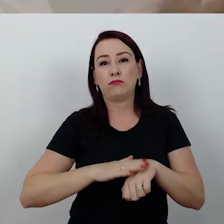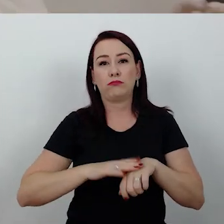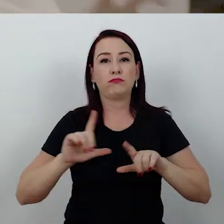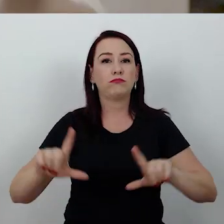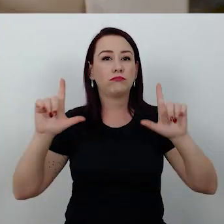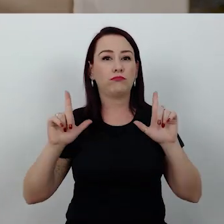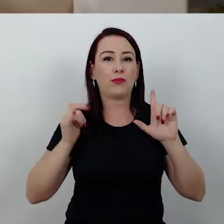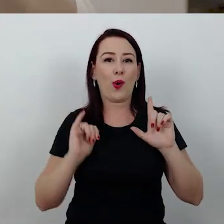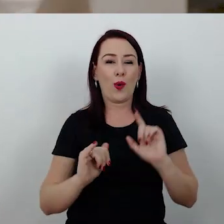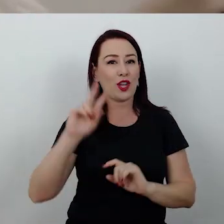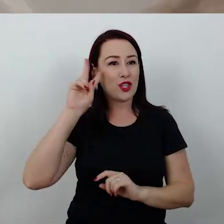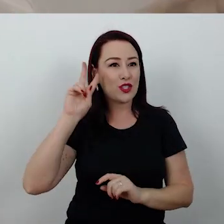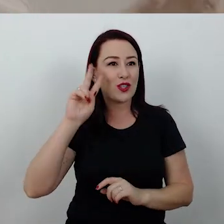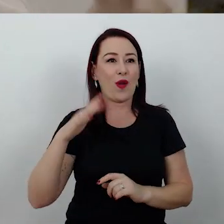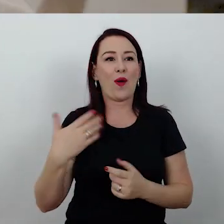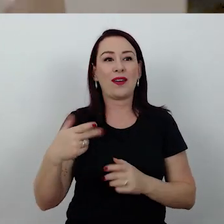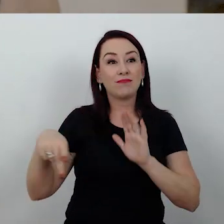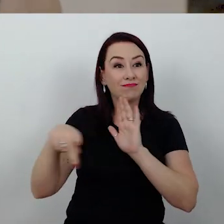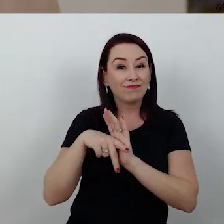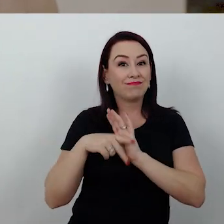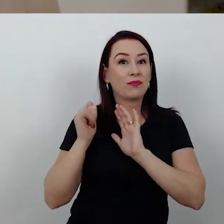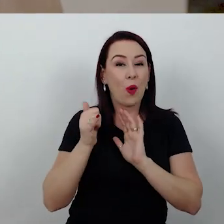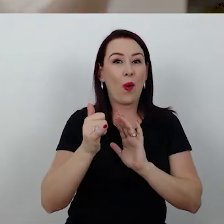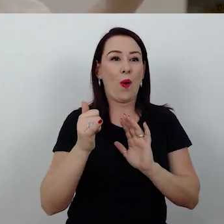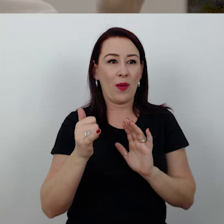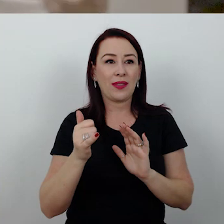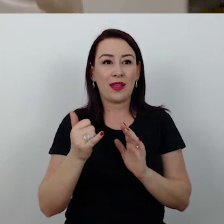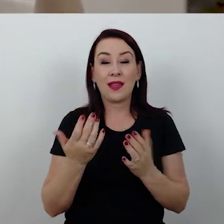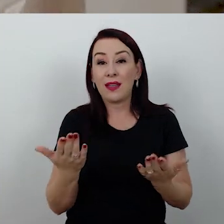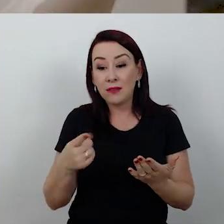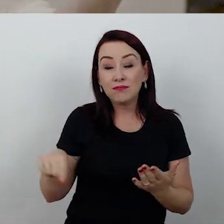das suas histórias, e contassem essas histórias, né, e